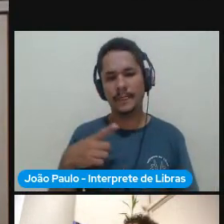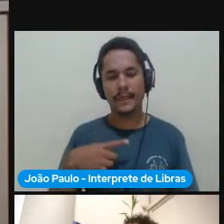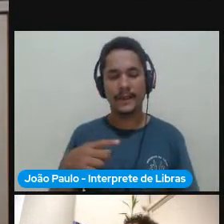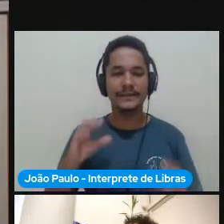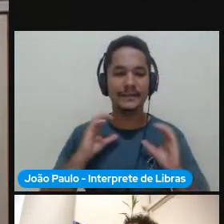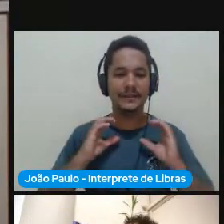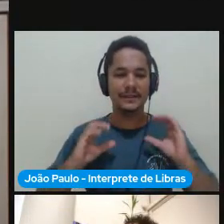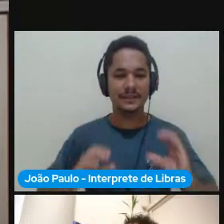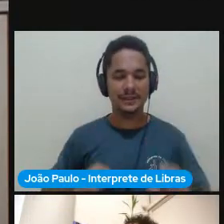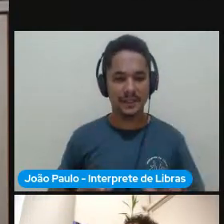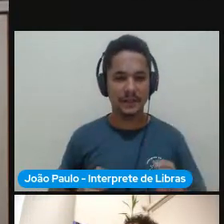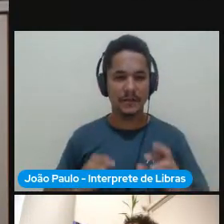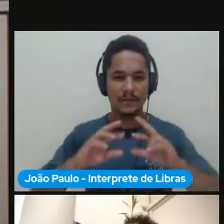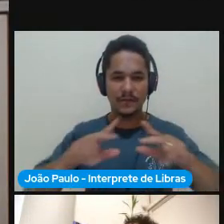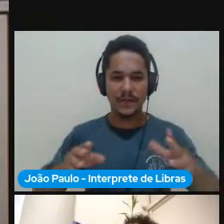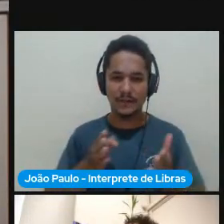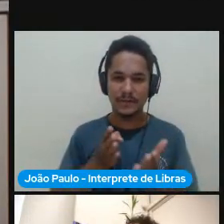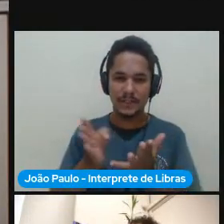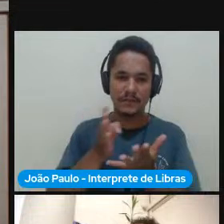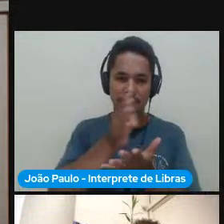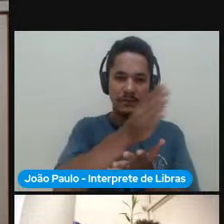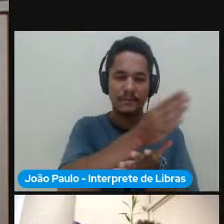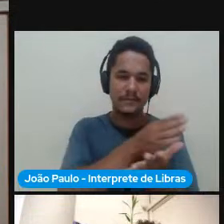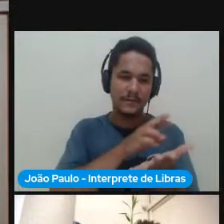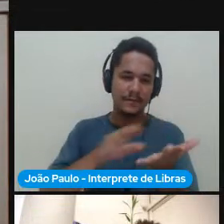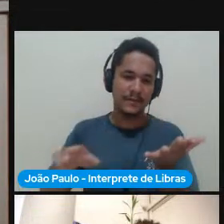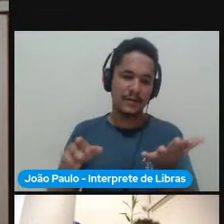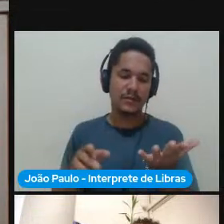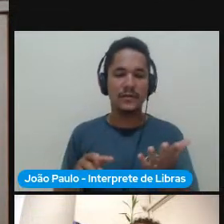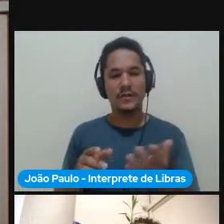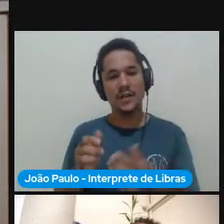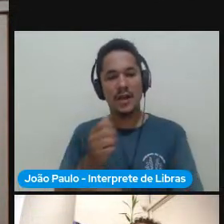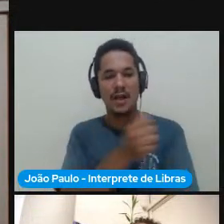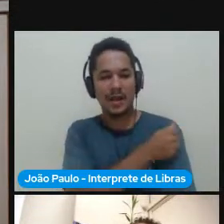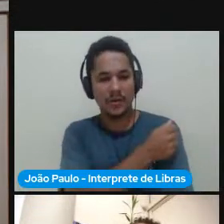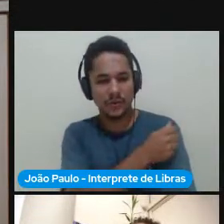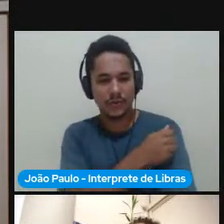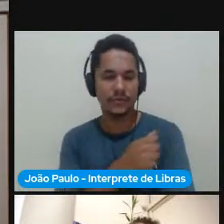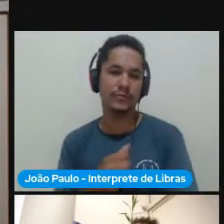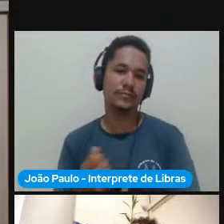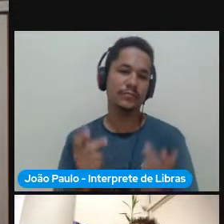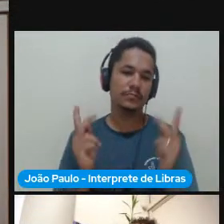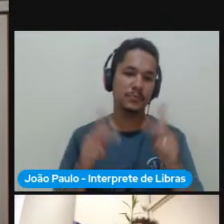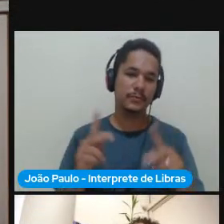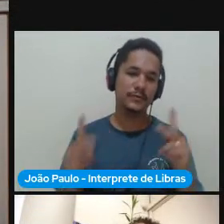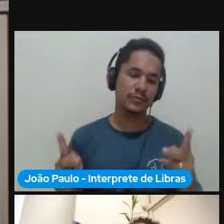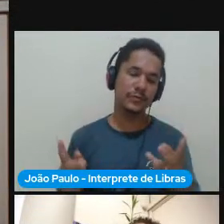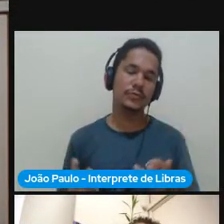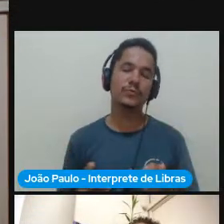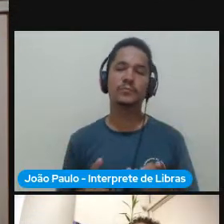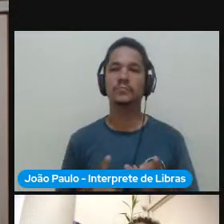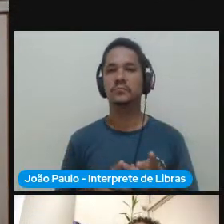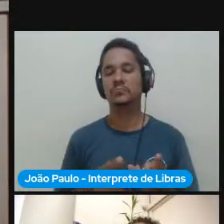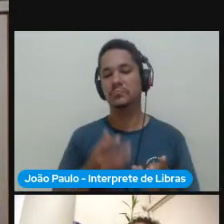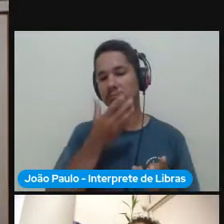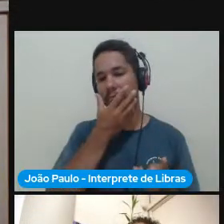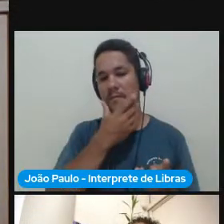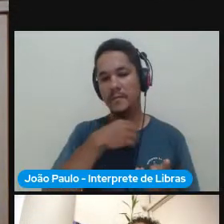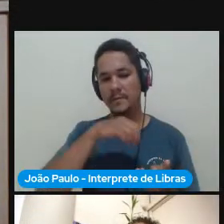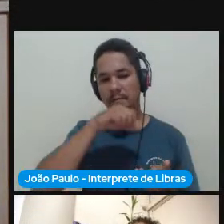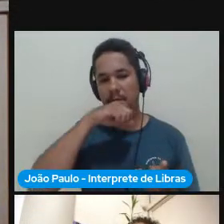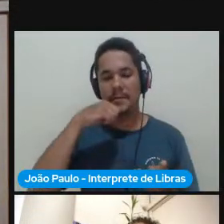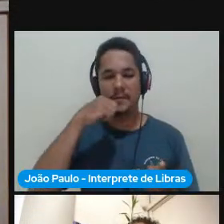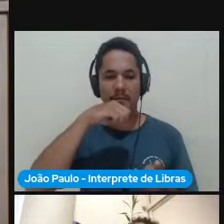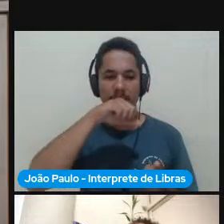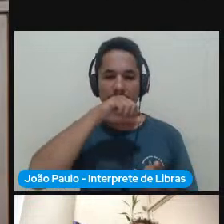cidadãos de vários segmentos da comunidade, estudantes como vocês, professores, pais,